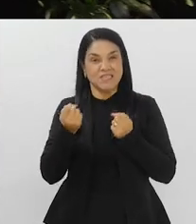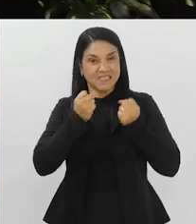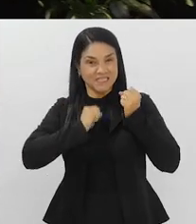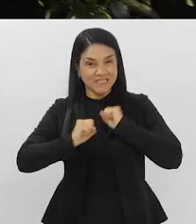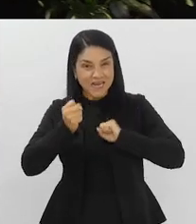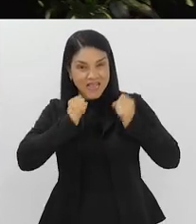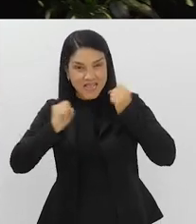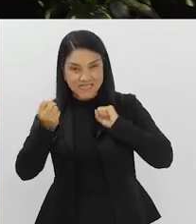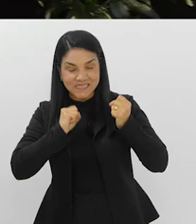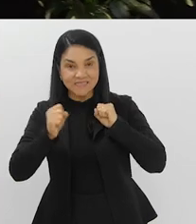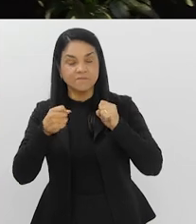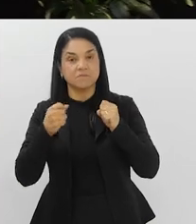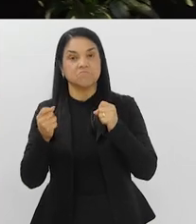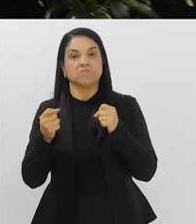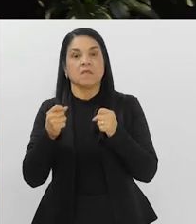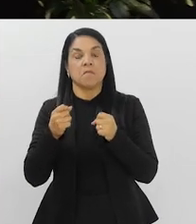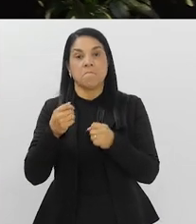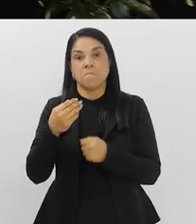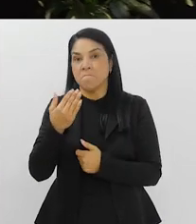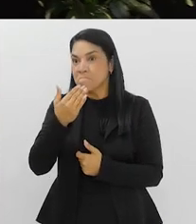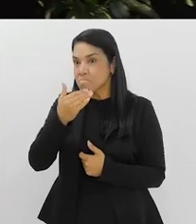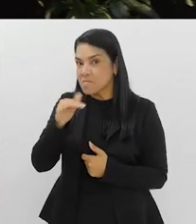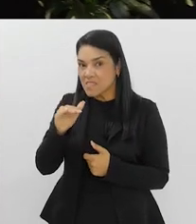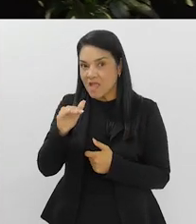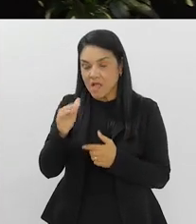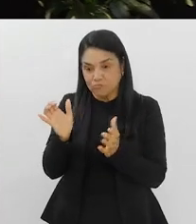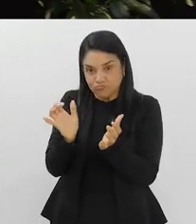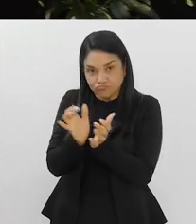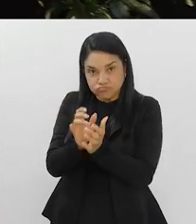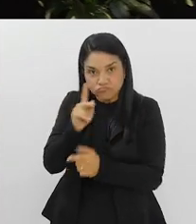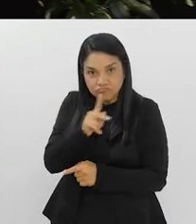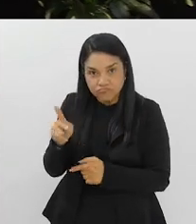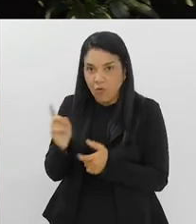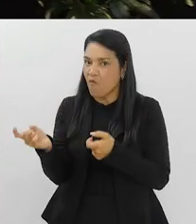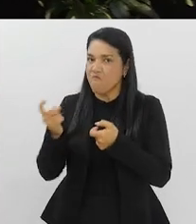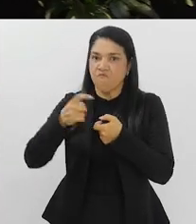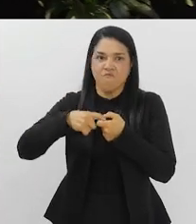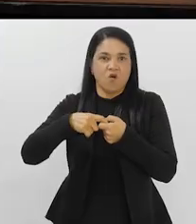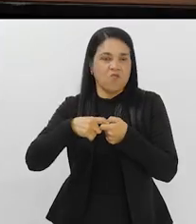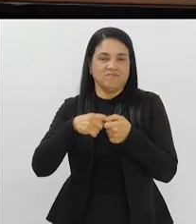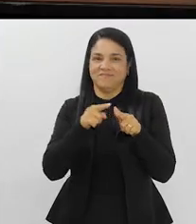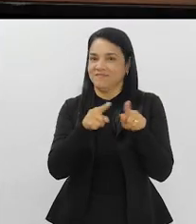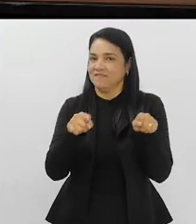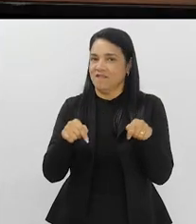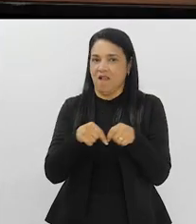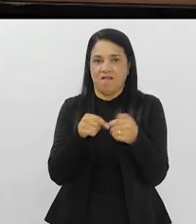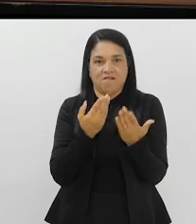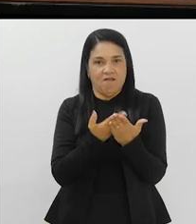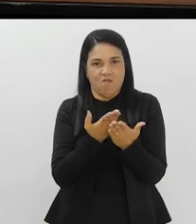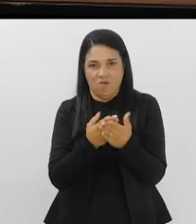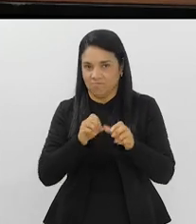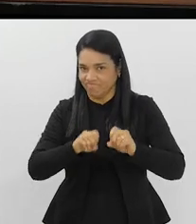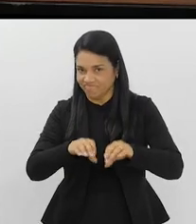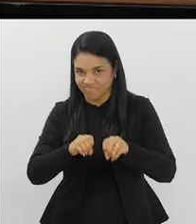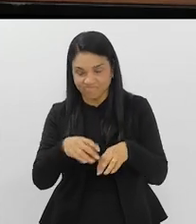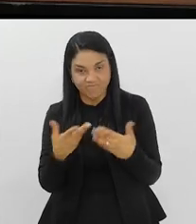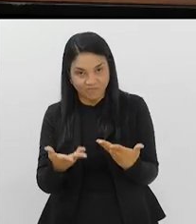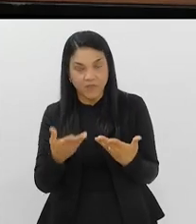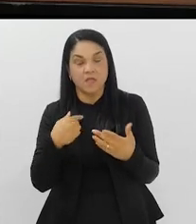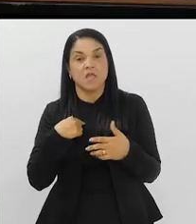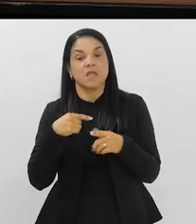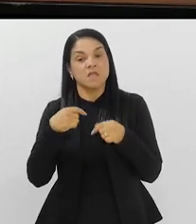muito trabalho, e mais da metade não volta para a sala de aula. Sem dúvida. É um dado preocupante. A questão das readaptações ligadas, porque uma